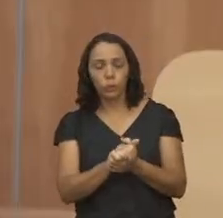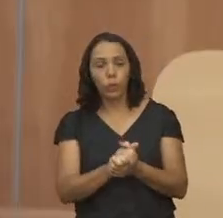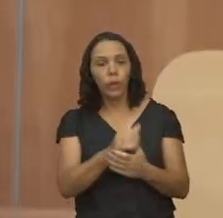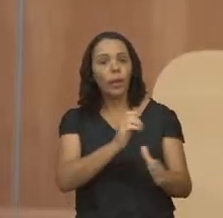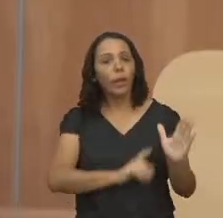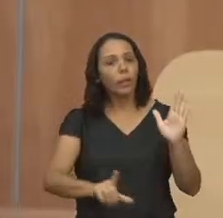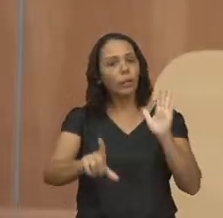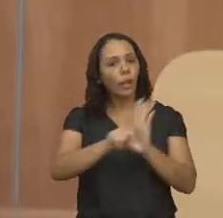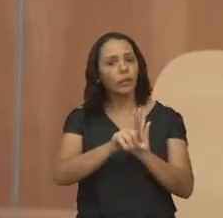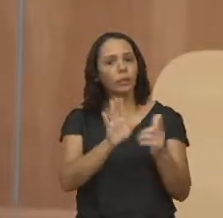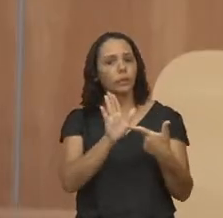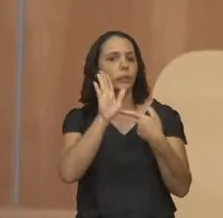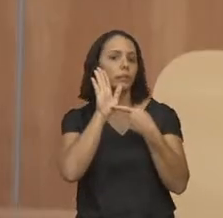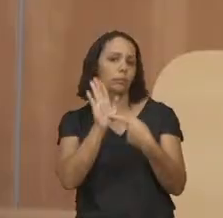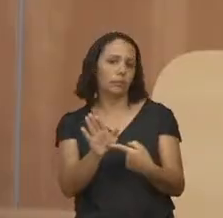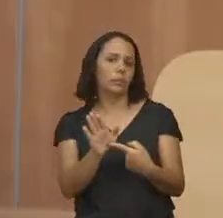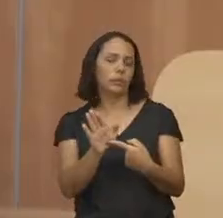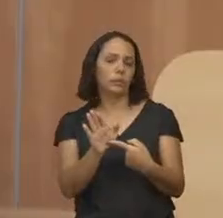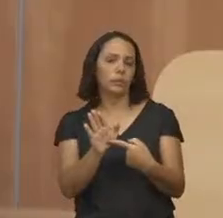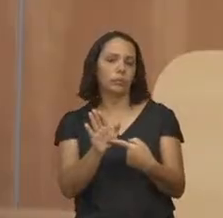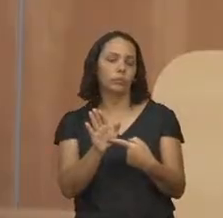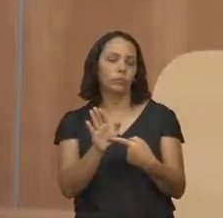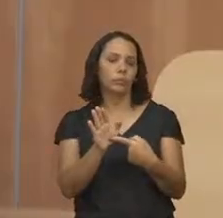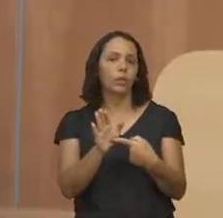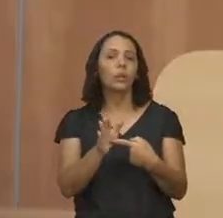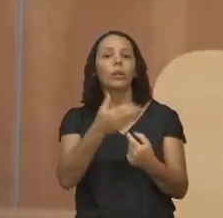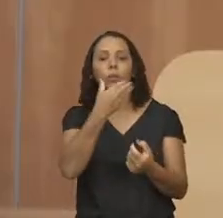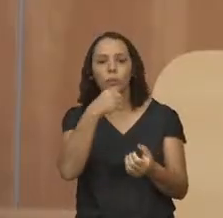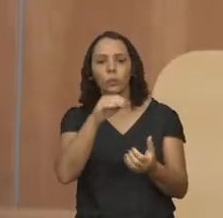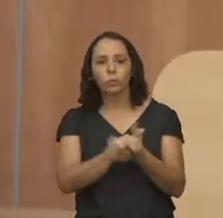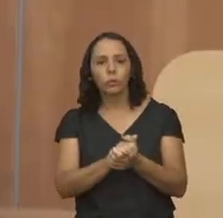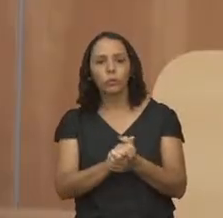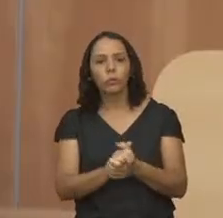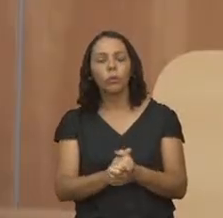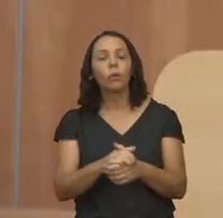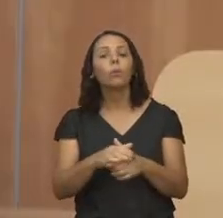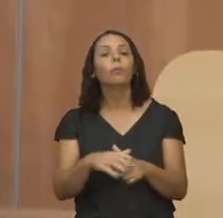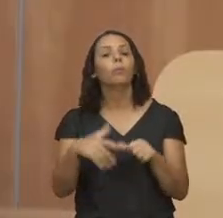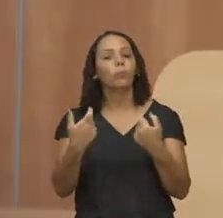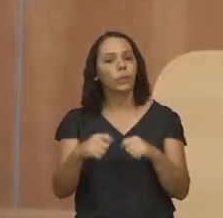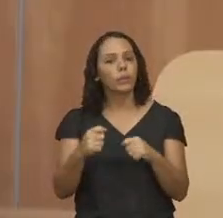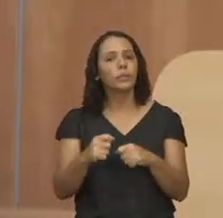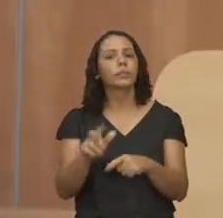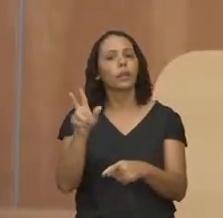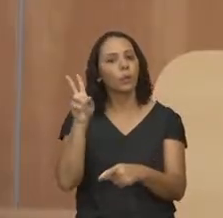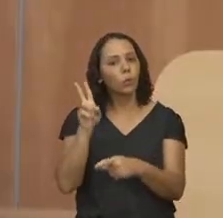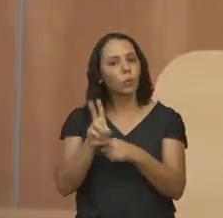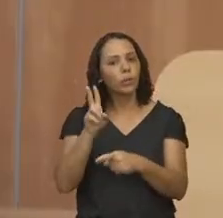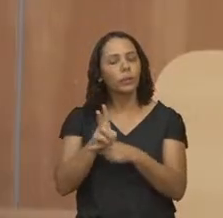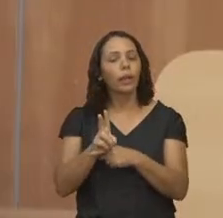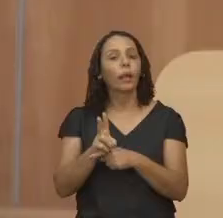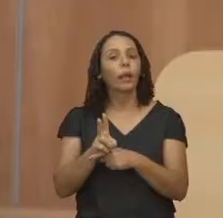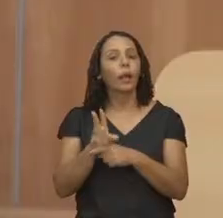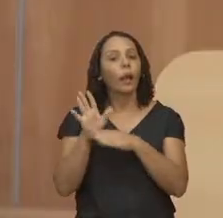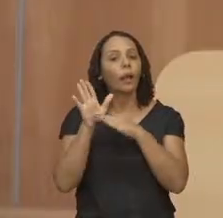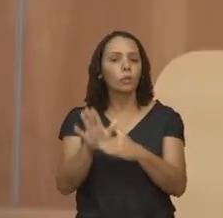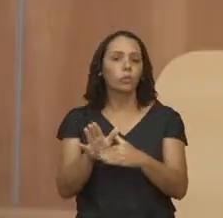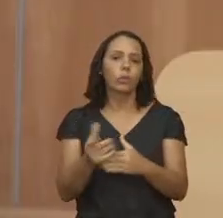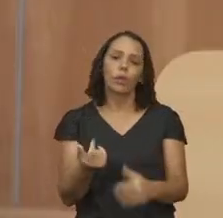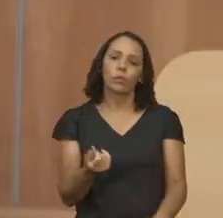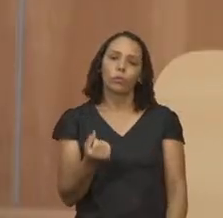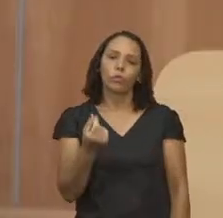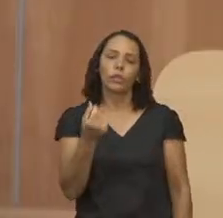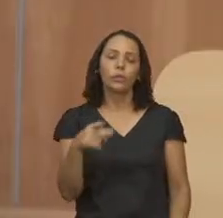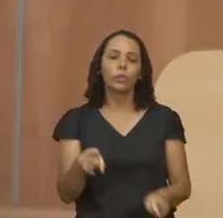ela prevê justamente que o pai já comece a prestar assistência financeira, inclusive,